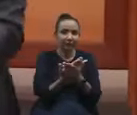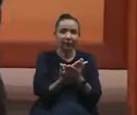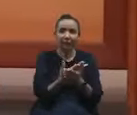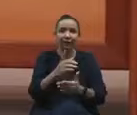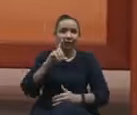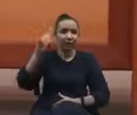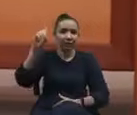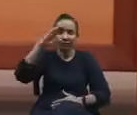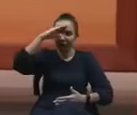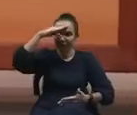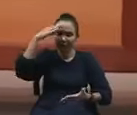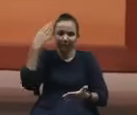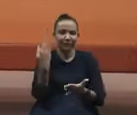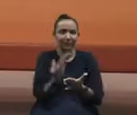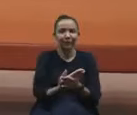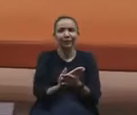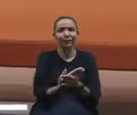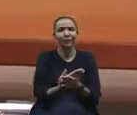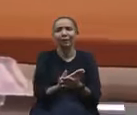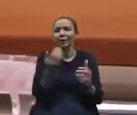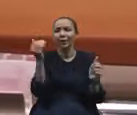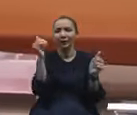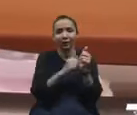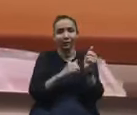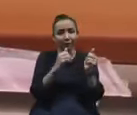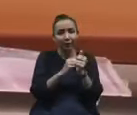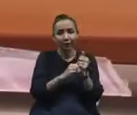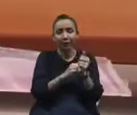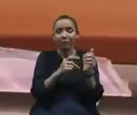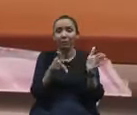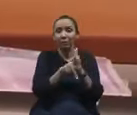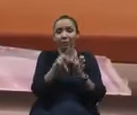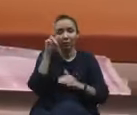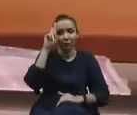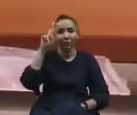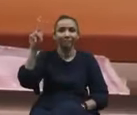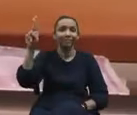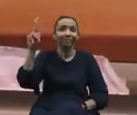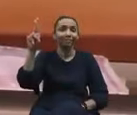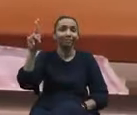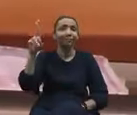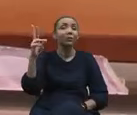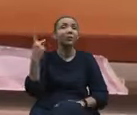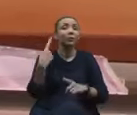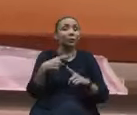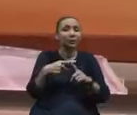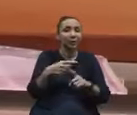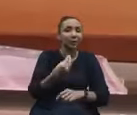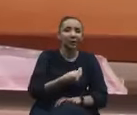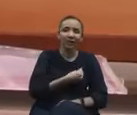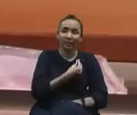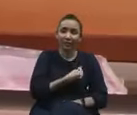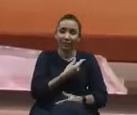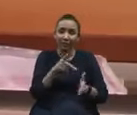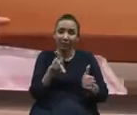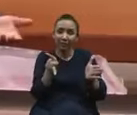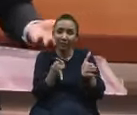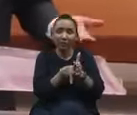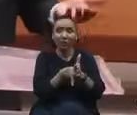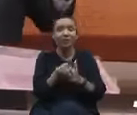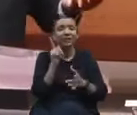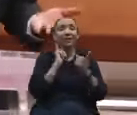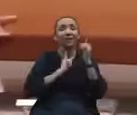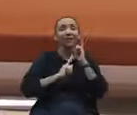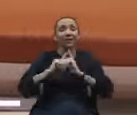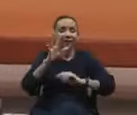agora por que pastorel porque ele está no nível da da carne e no nível da carne não tem como E